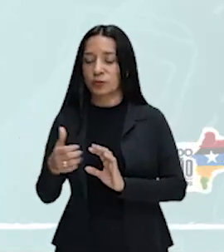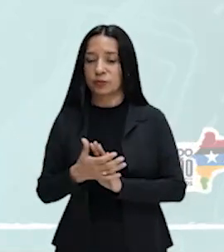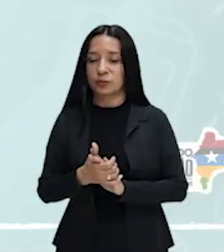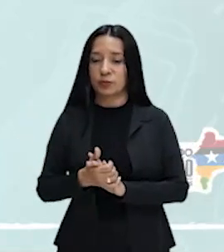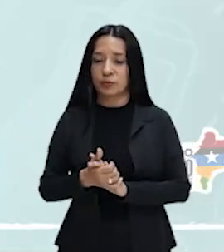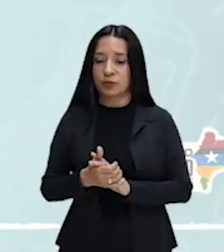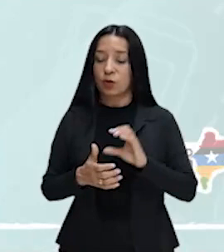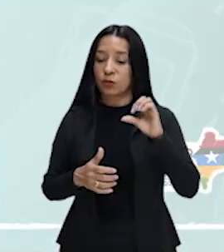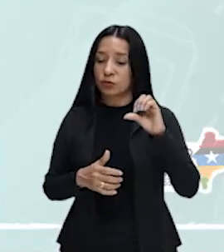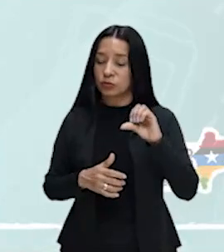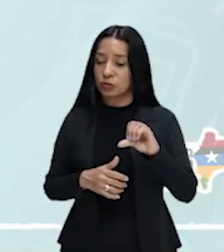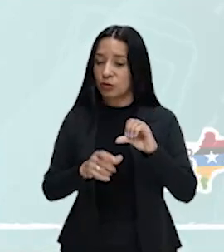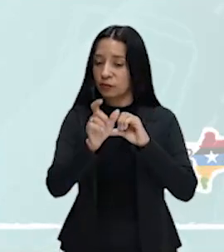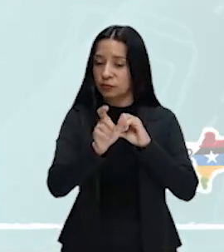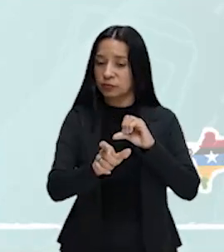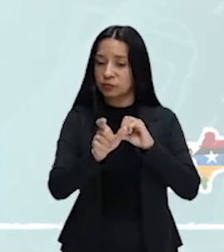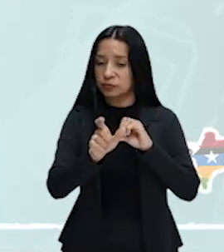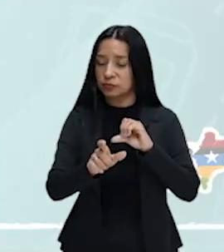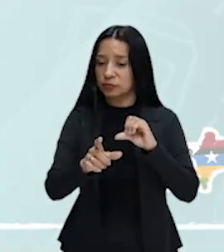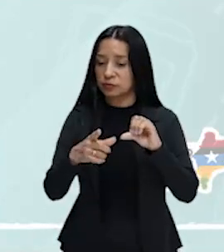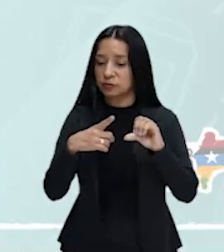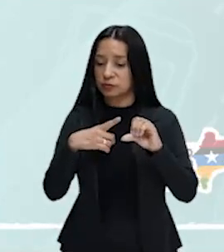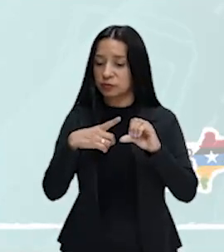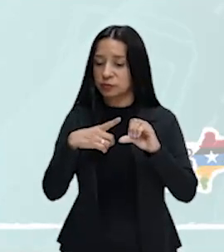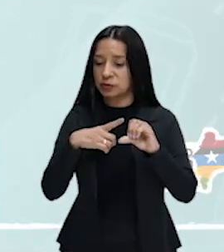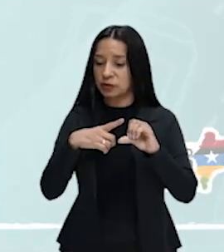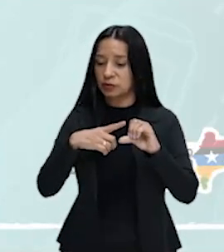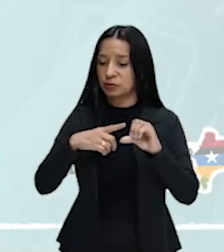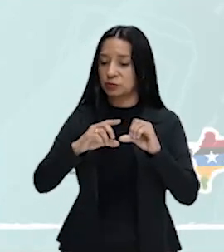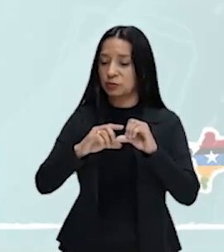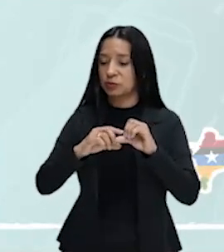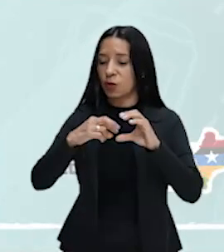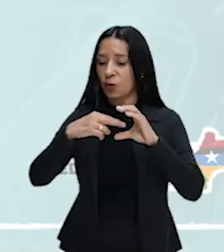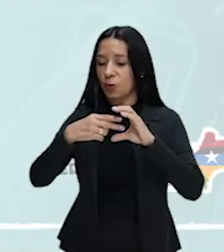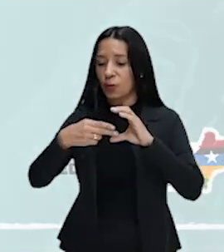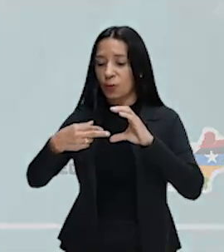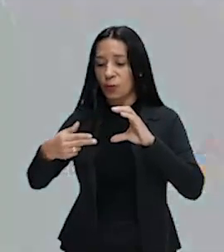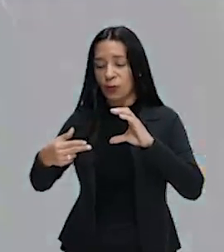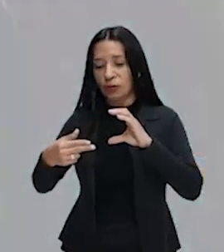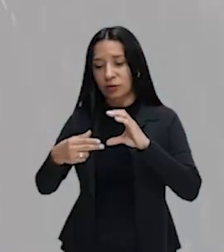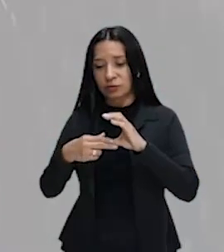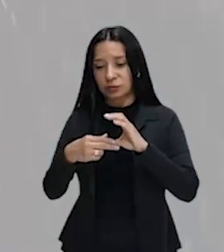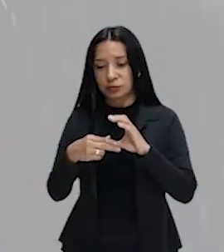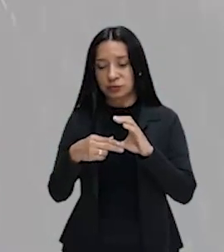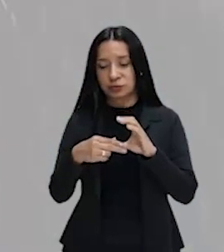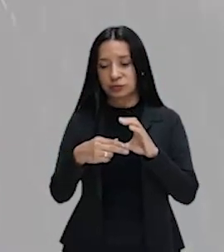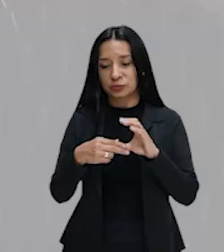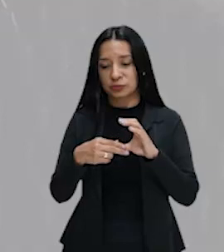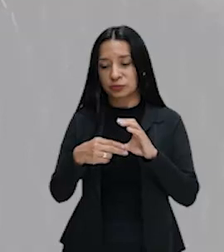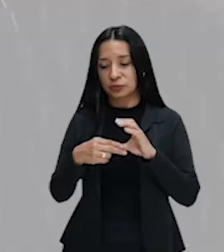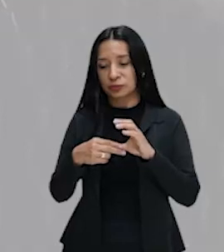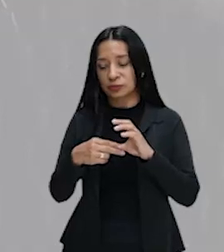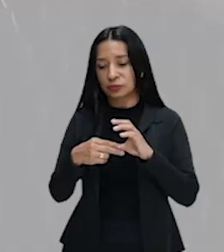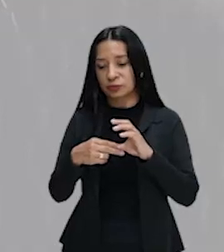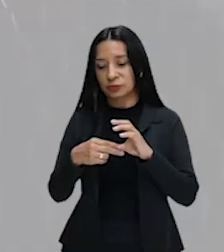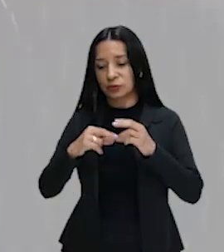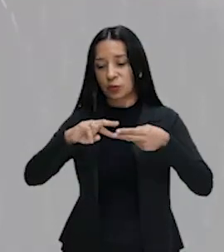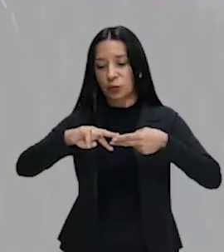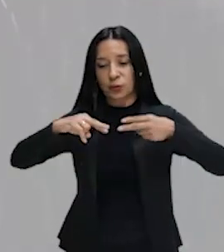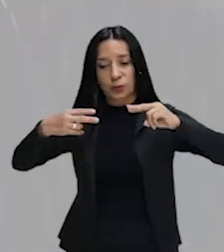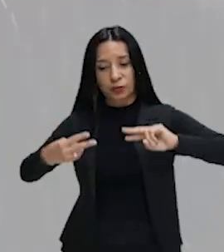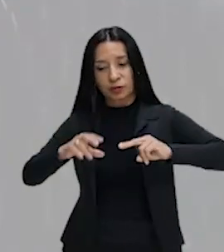indivíduos terão pelo menos um alelo dominante de cada gene, ou seja, um alelo dominante do gene A e um alelo dominante do gene